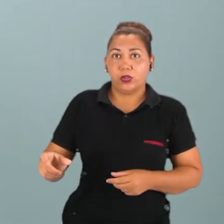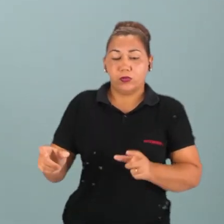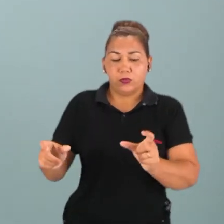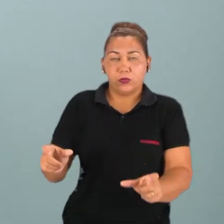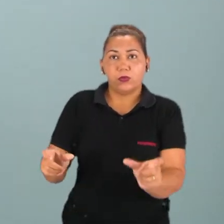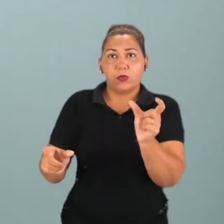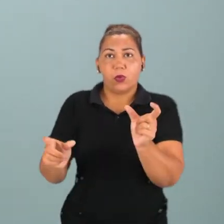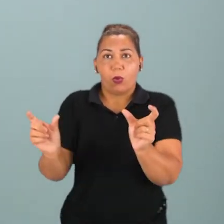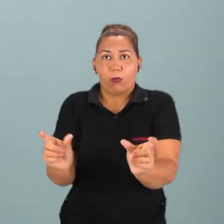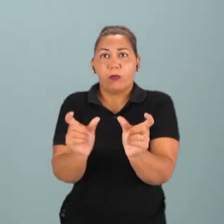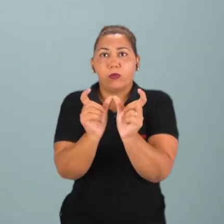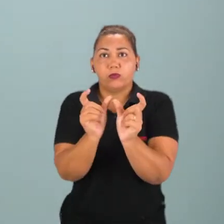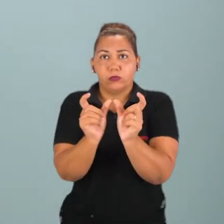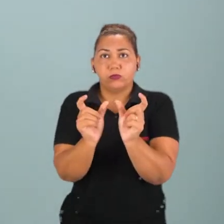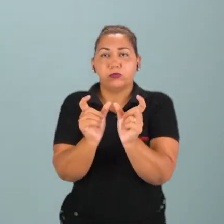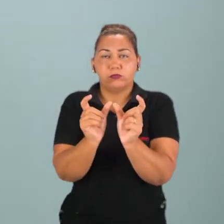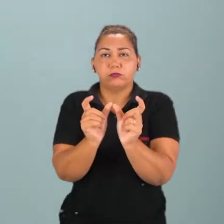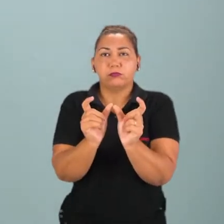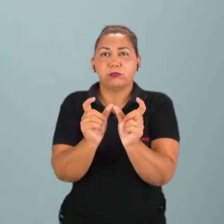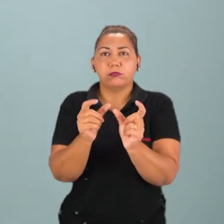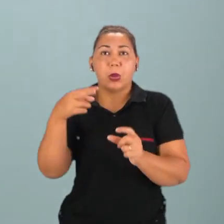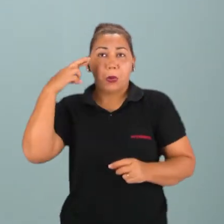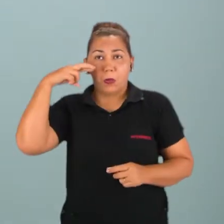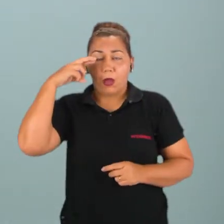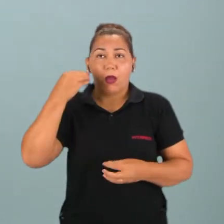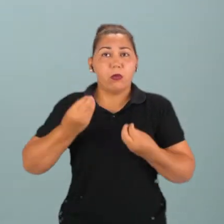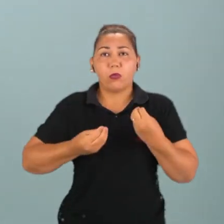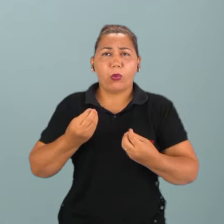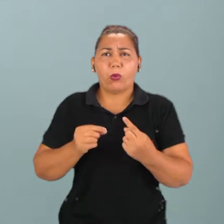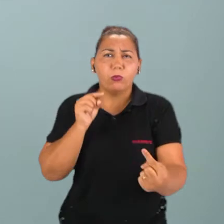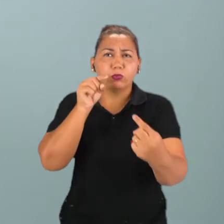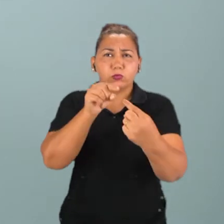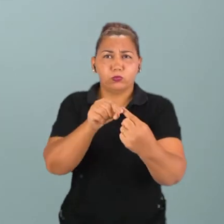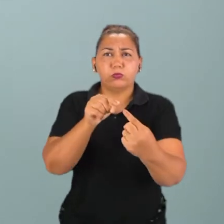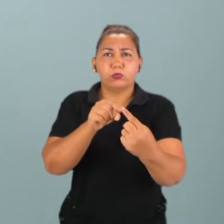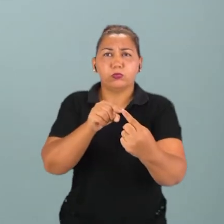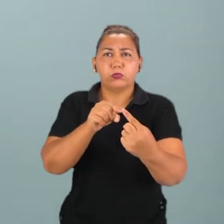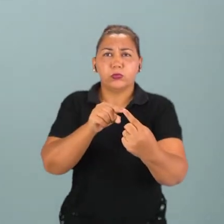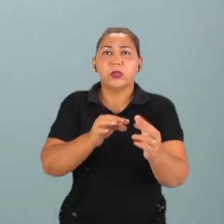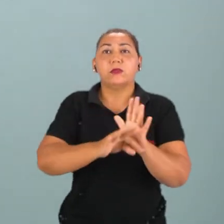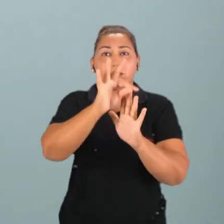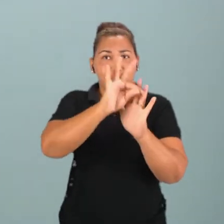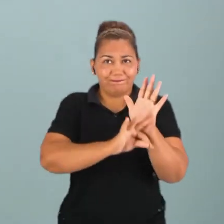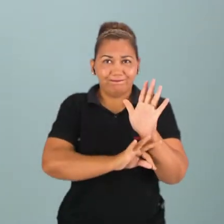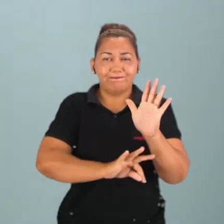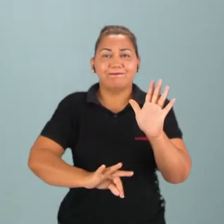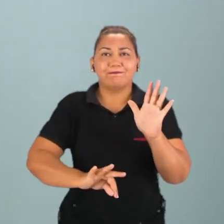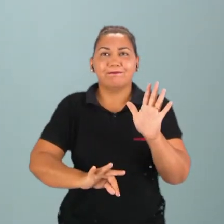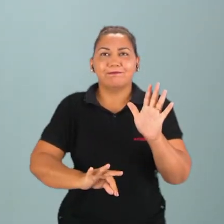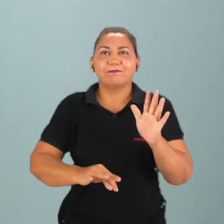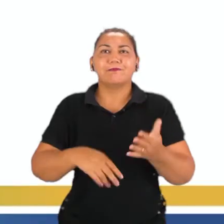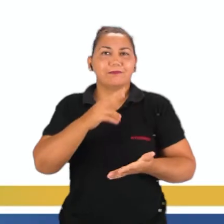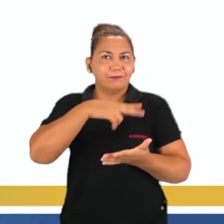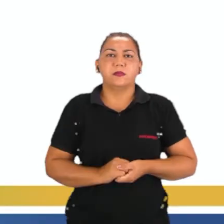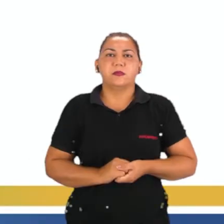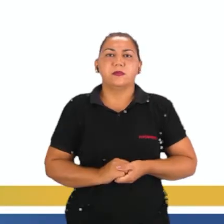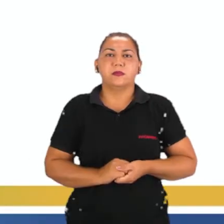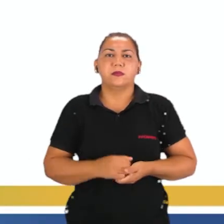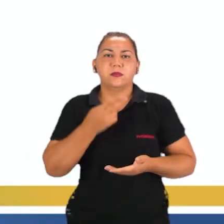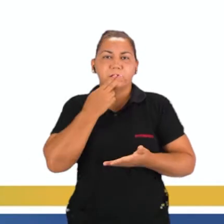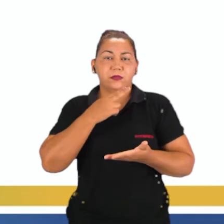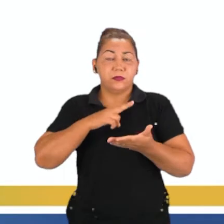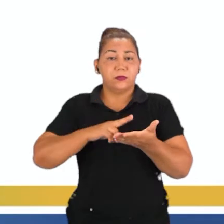Agora, observe, como iremos fazer essa identificação em um texto? Vamos lá à leitura do texto. Carta